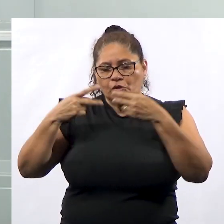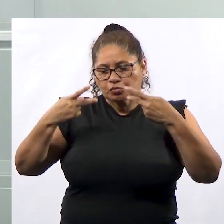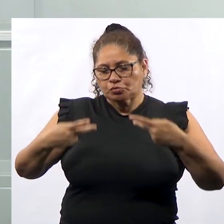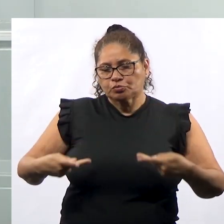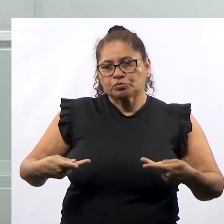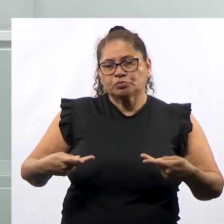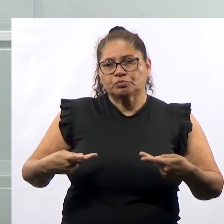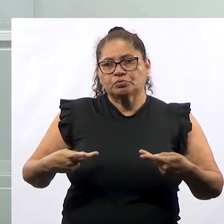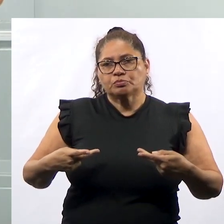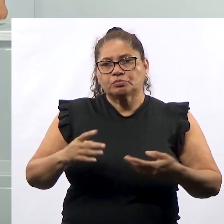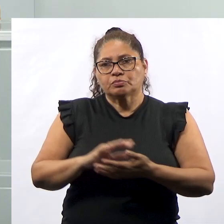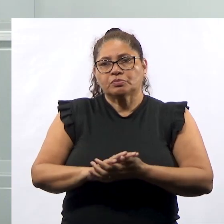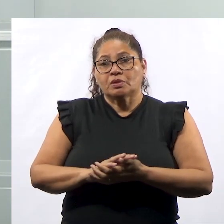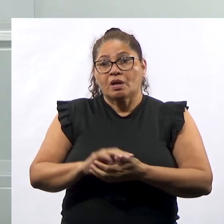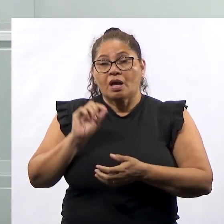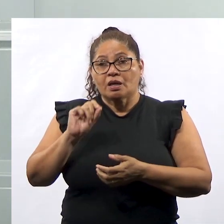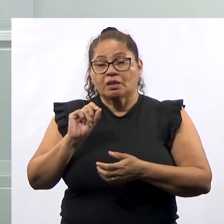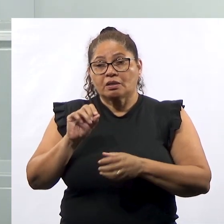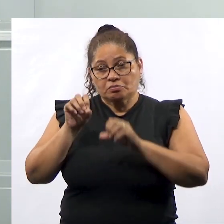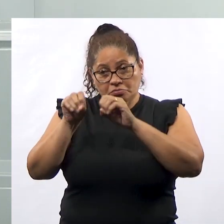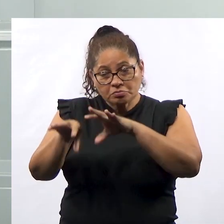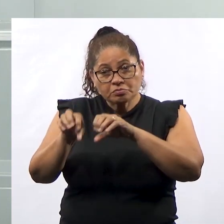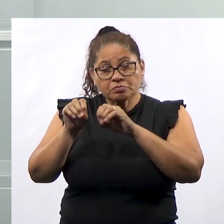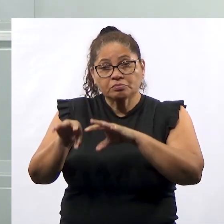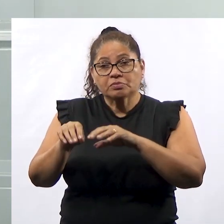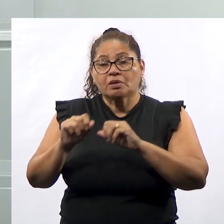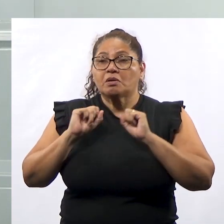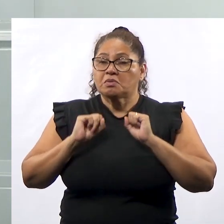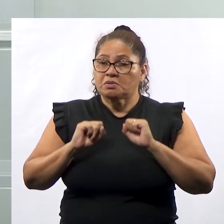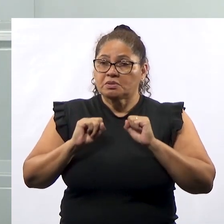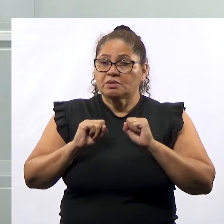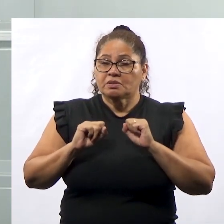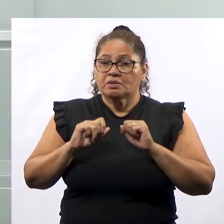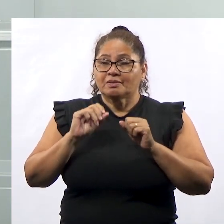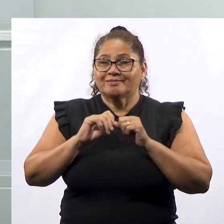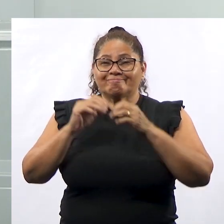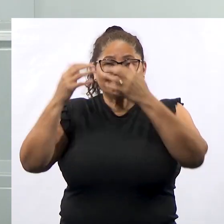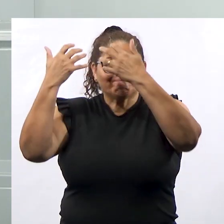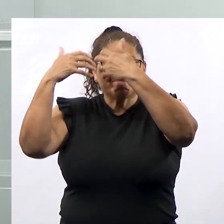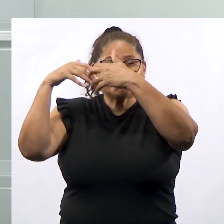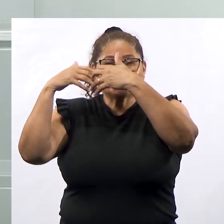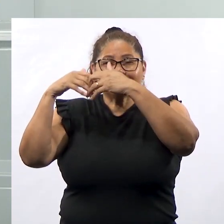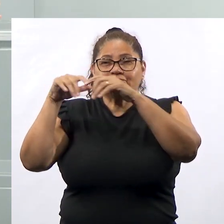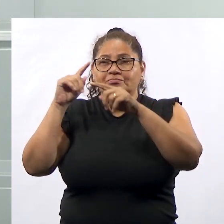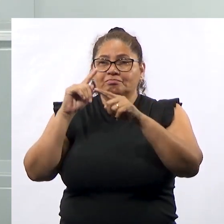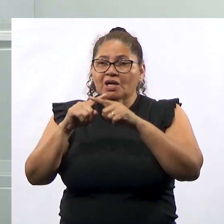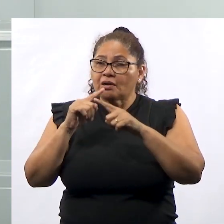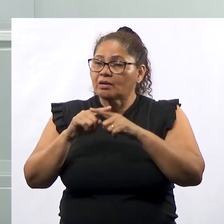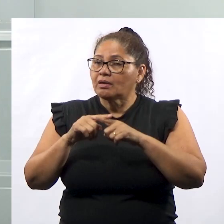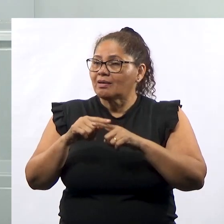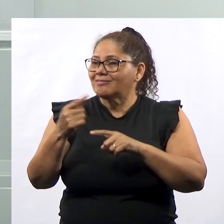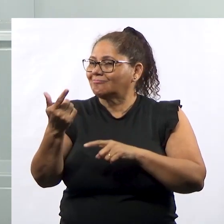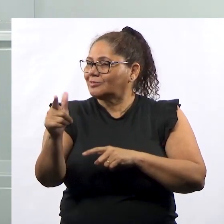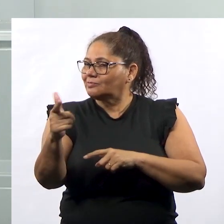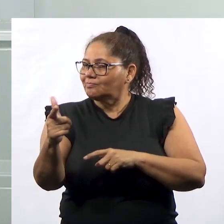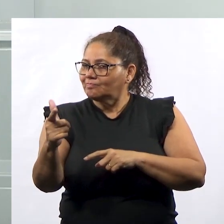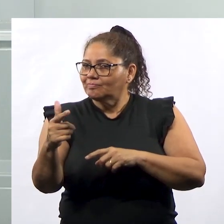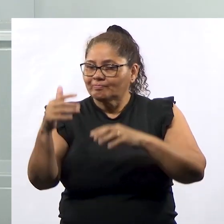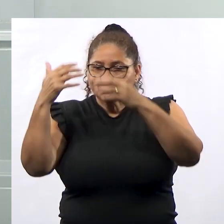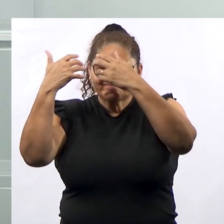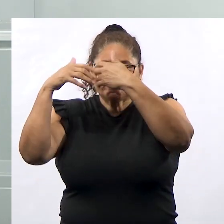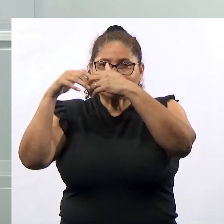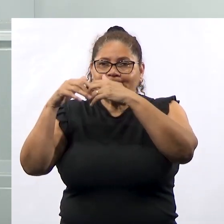com relação àquilo que eu devo ensinar deve passar ali por uma reflexão, porque sem essa reflexão